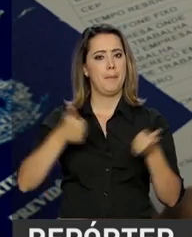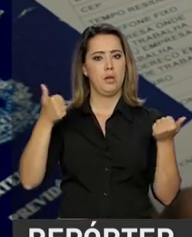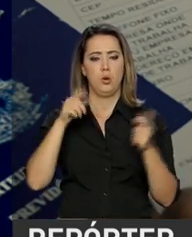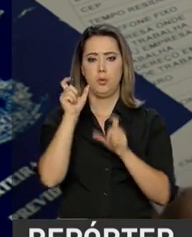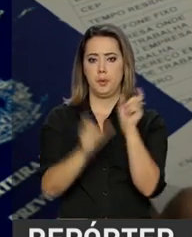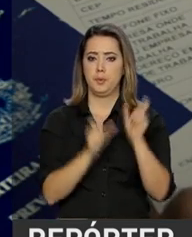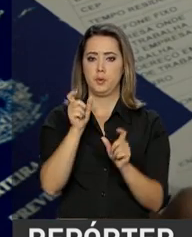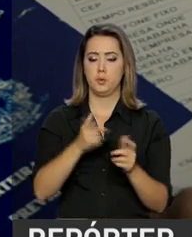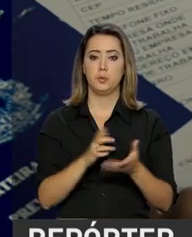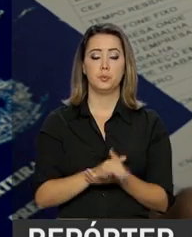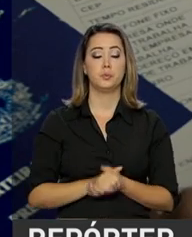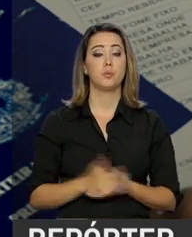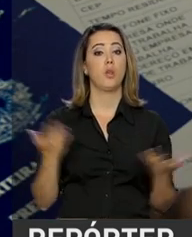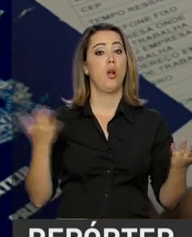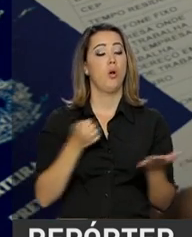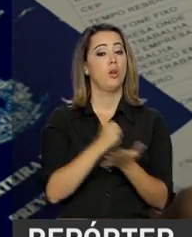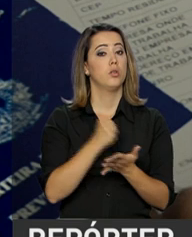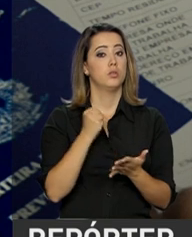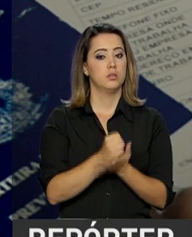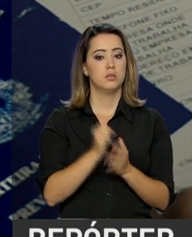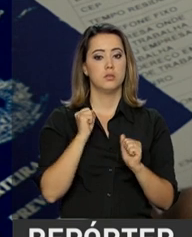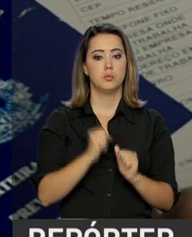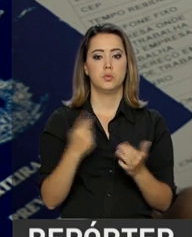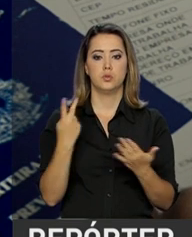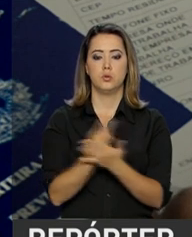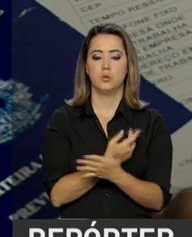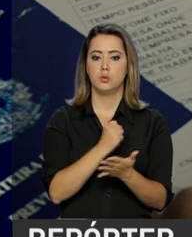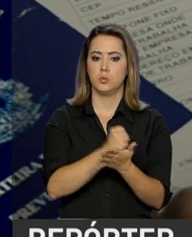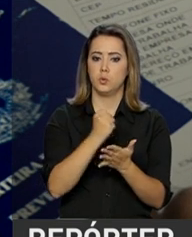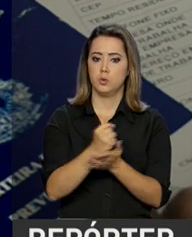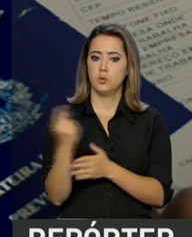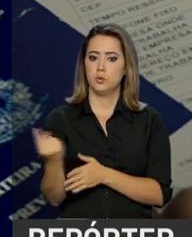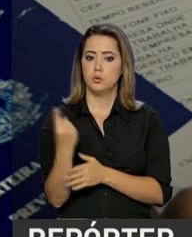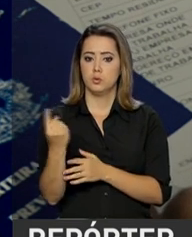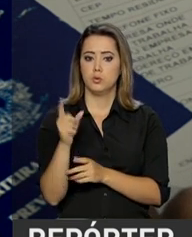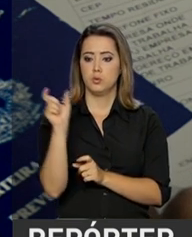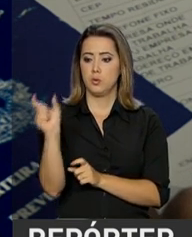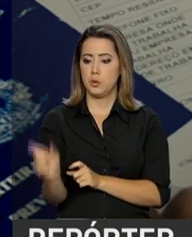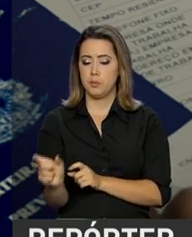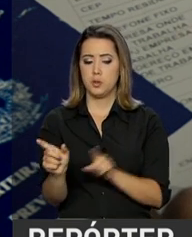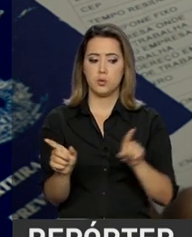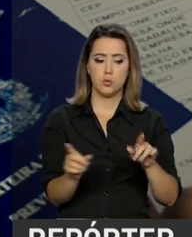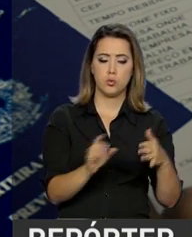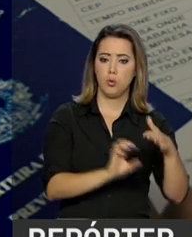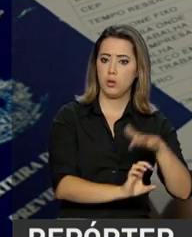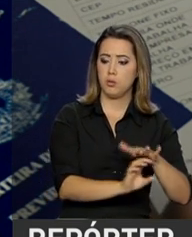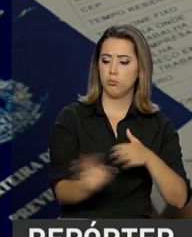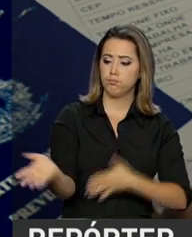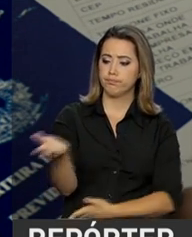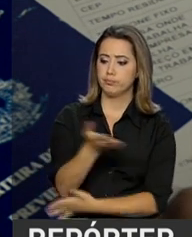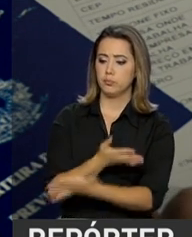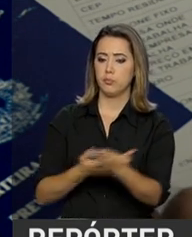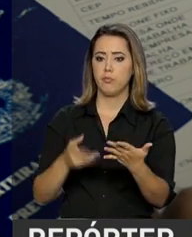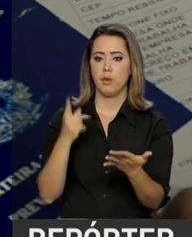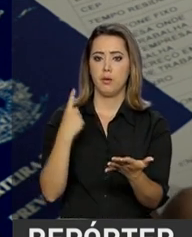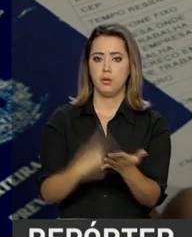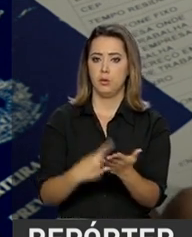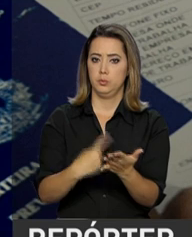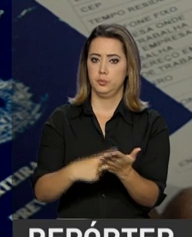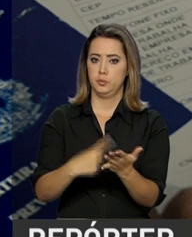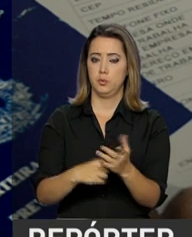este modelo de contratação poderá ser firmado por contrato individual entre patrão e empregado além de acordos